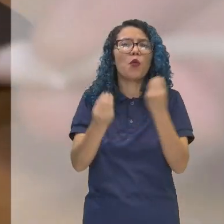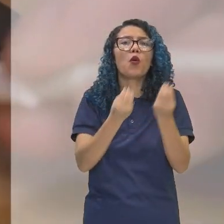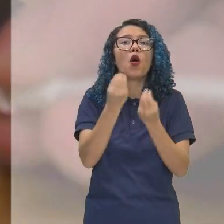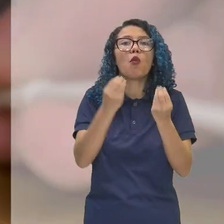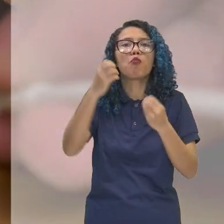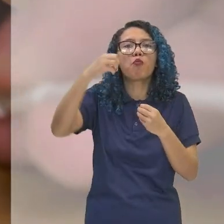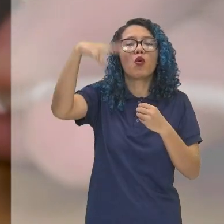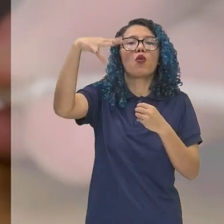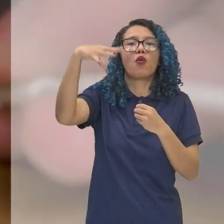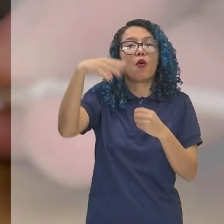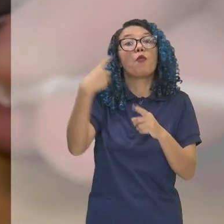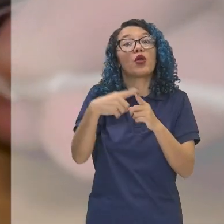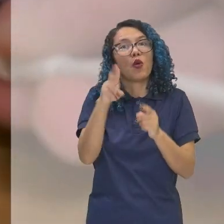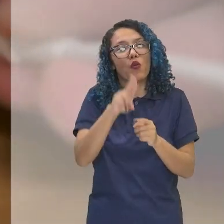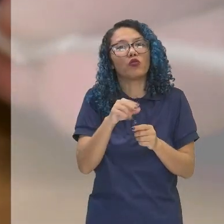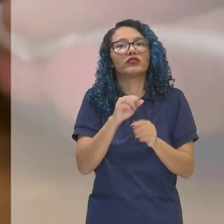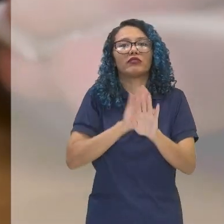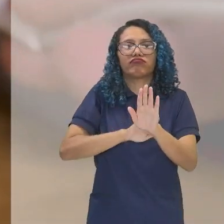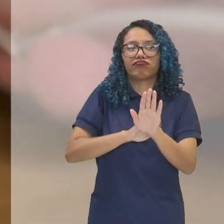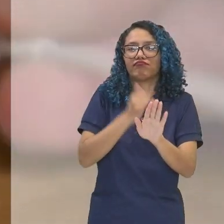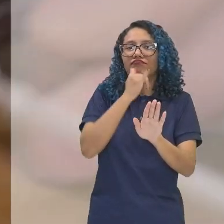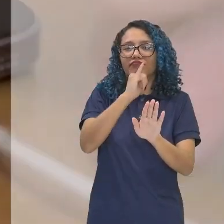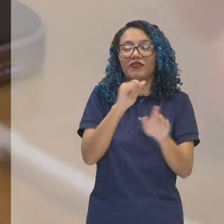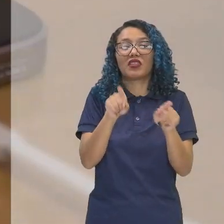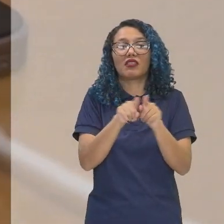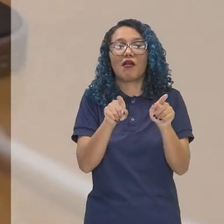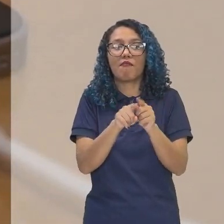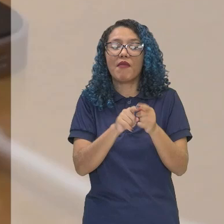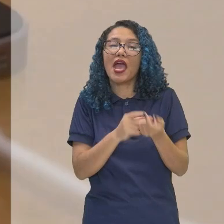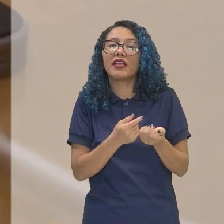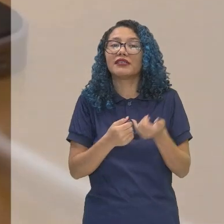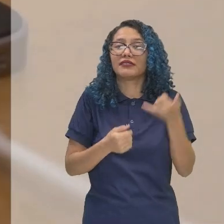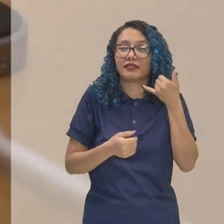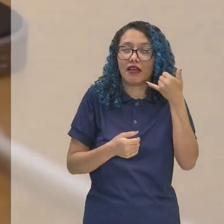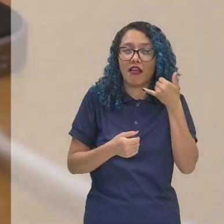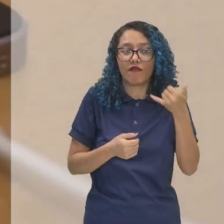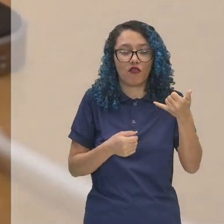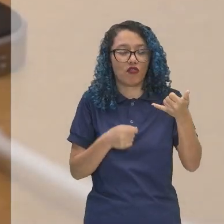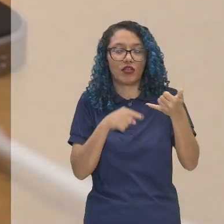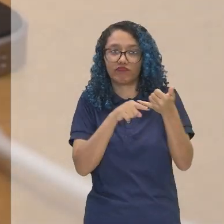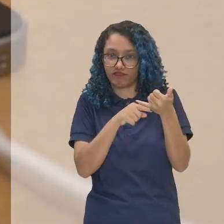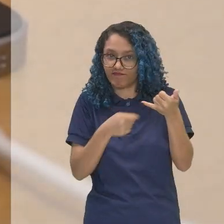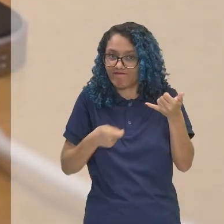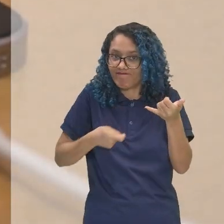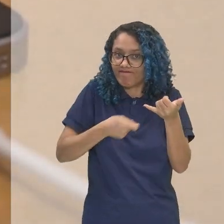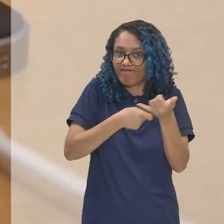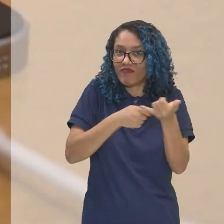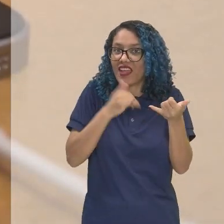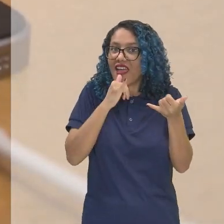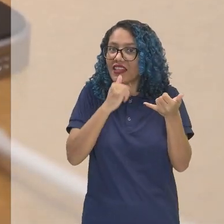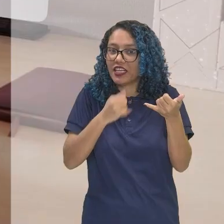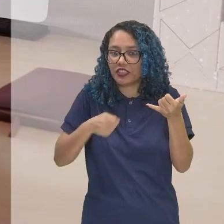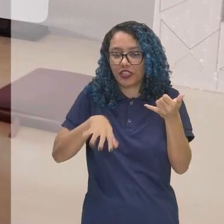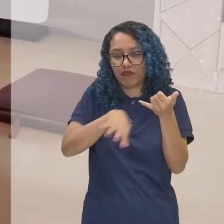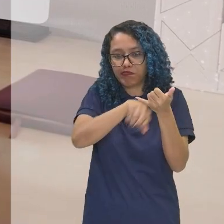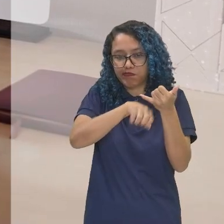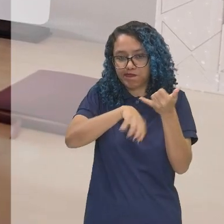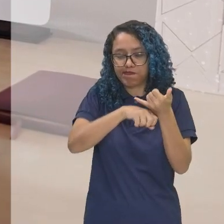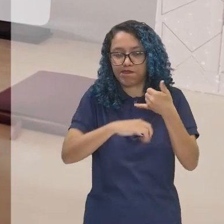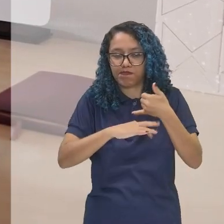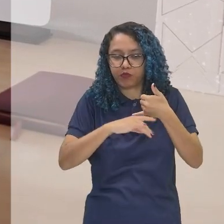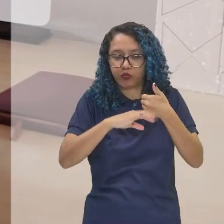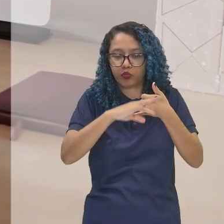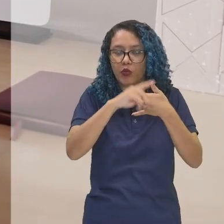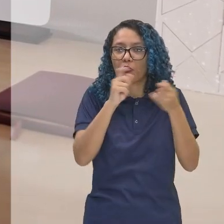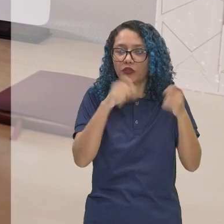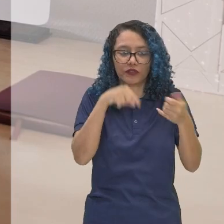A bateria do nosso celular fornece energia elétrica para que este possa funcionar. Os